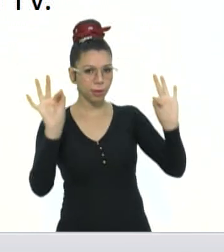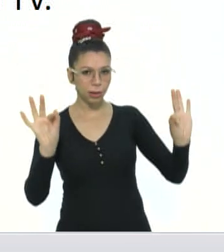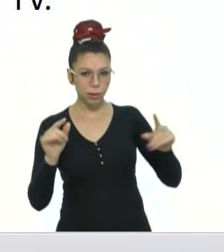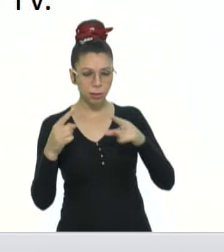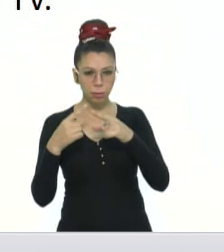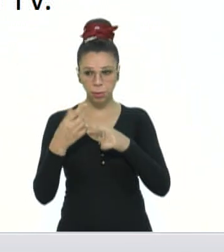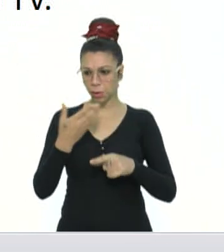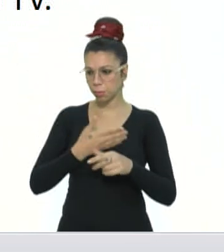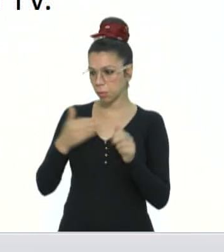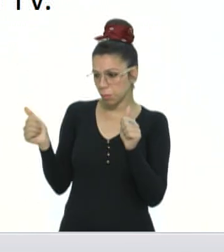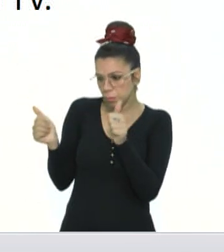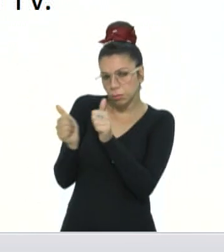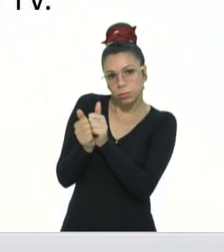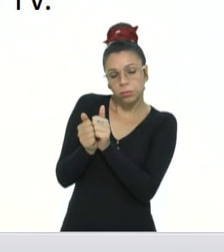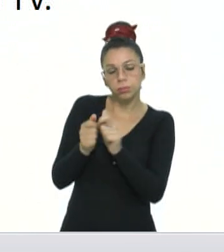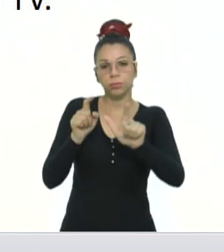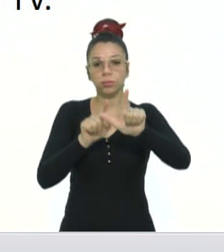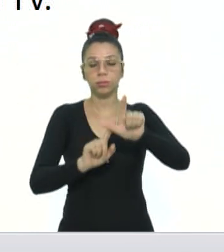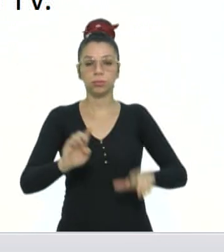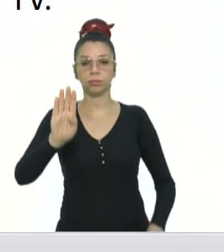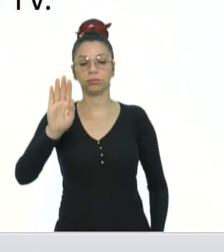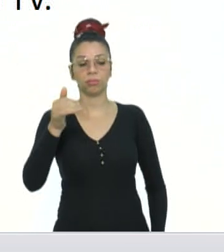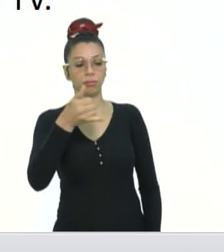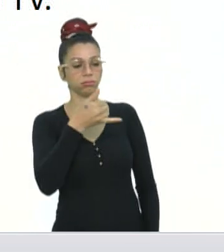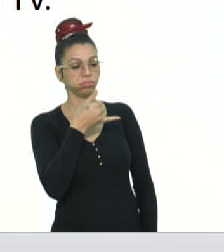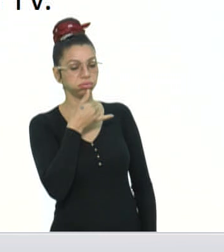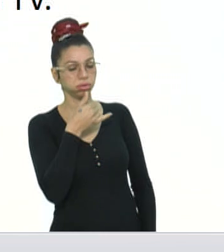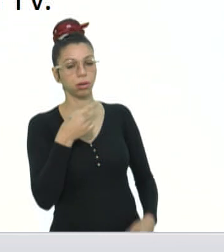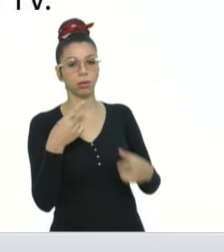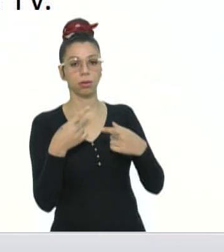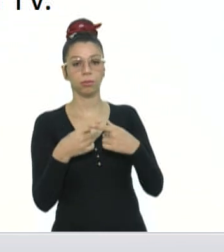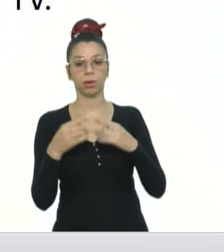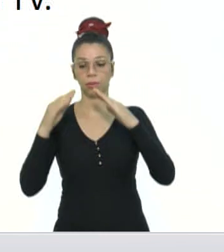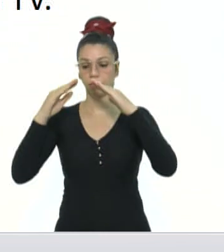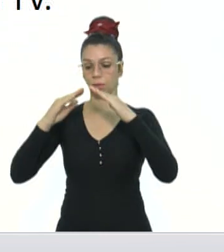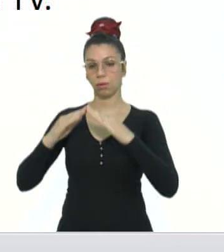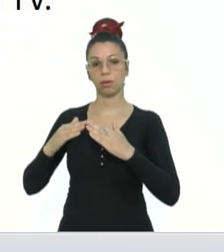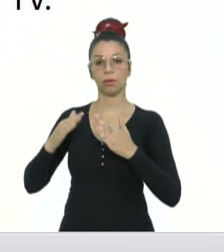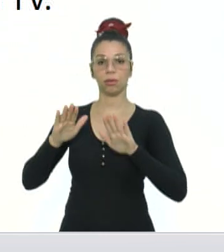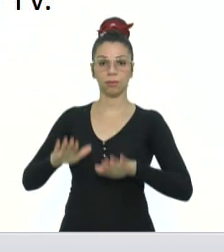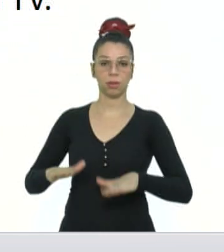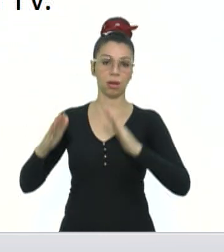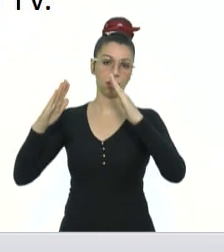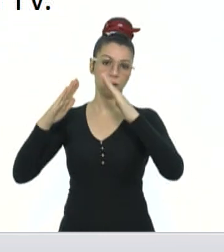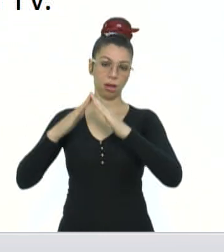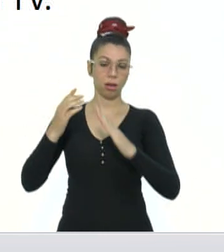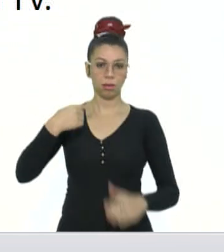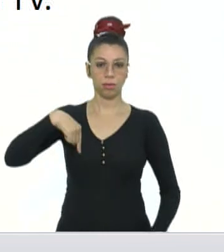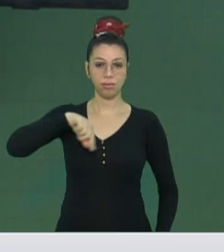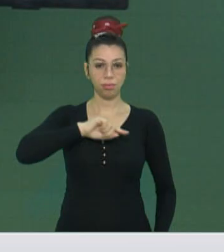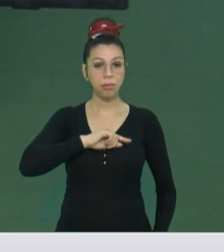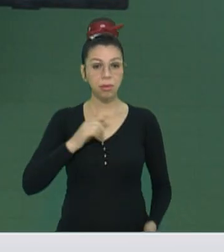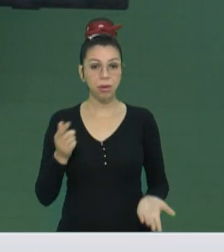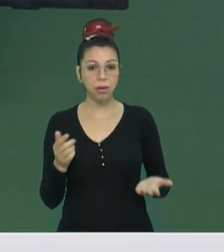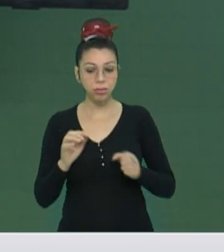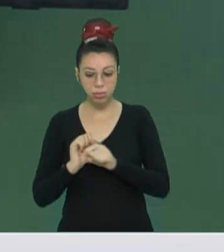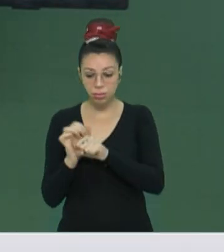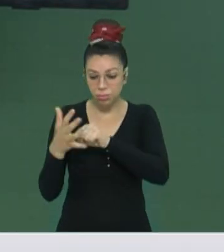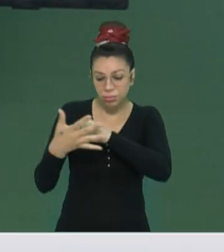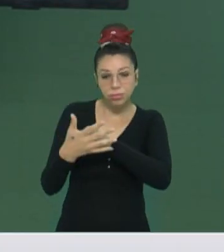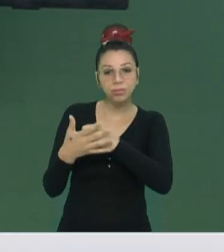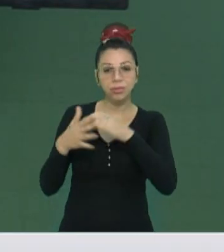companhia. Letra B, chateado por ter que ficar em casa, tipo nós, né, agora durante a